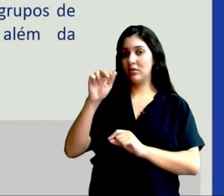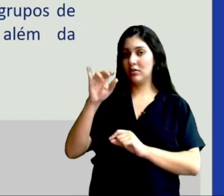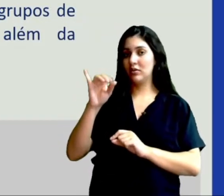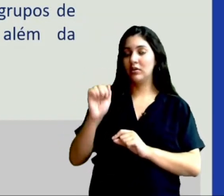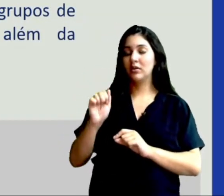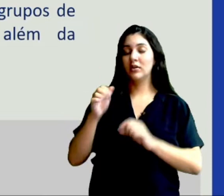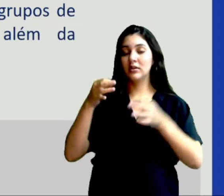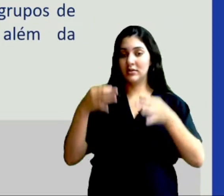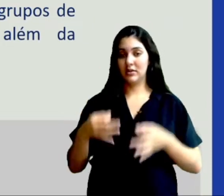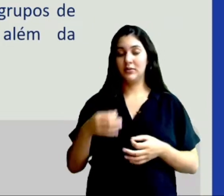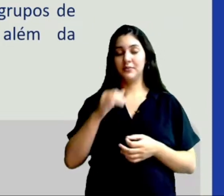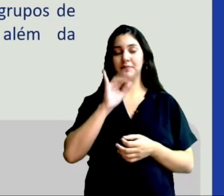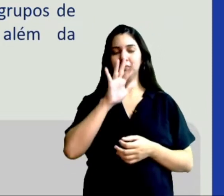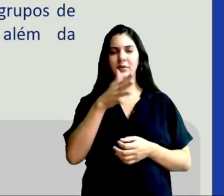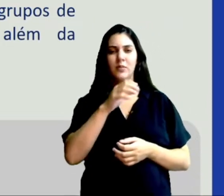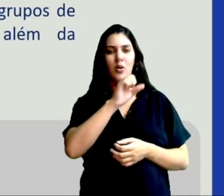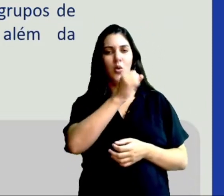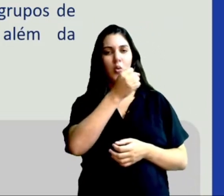Com